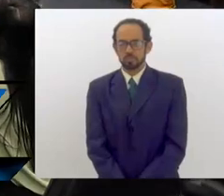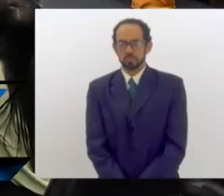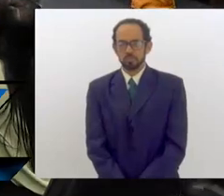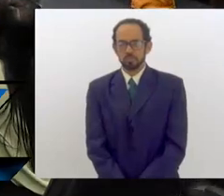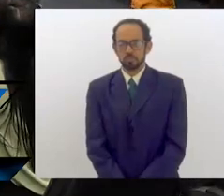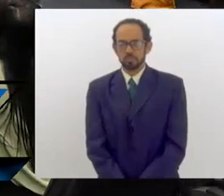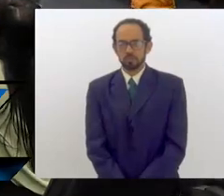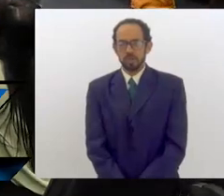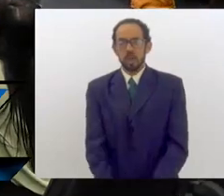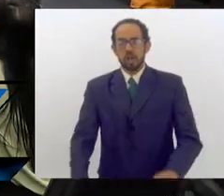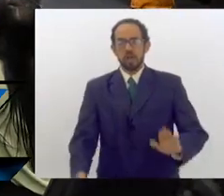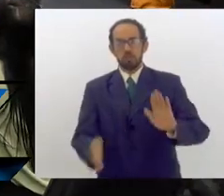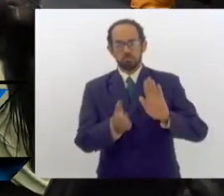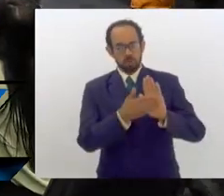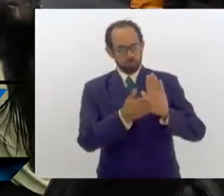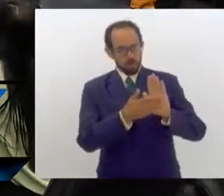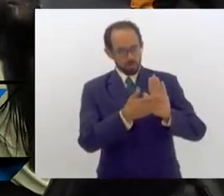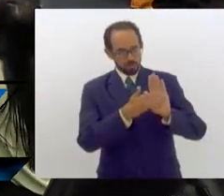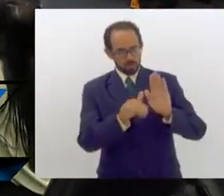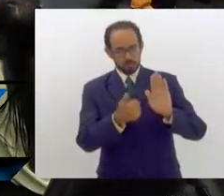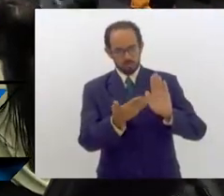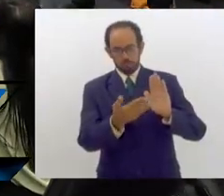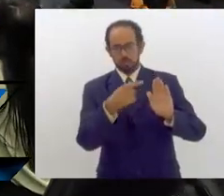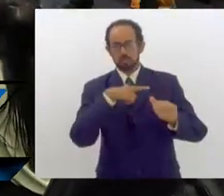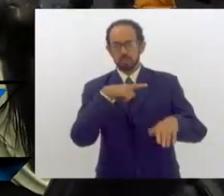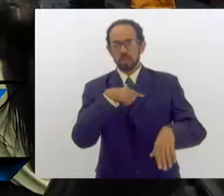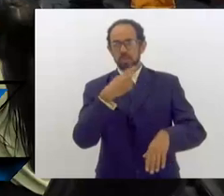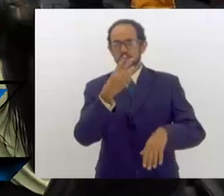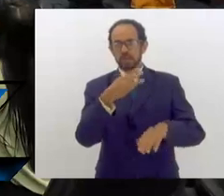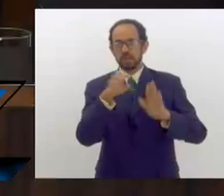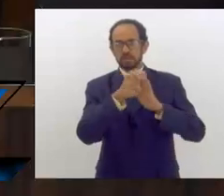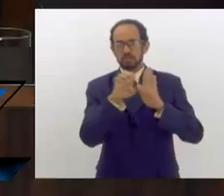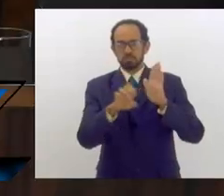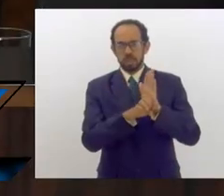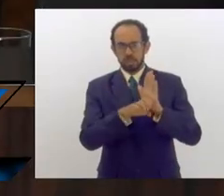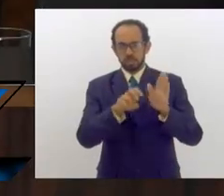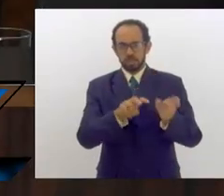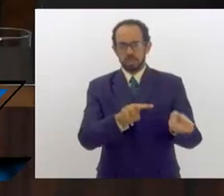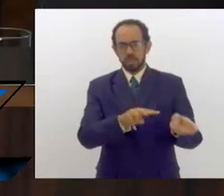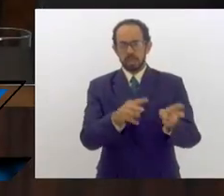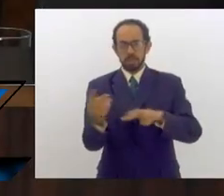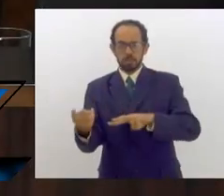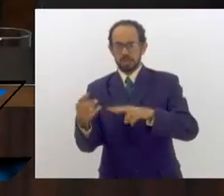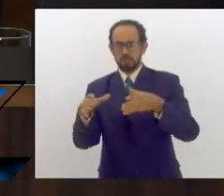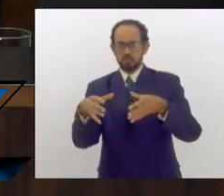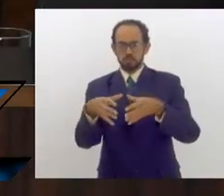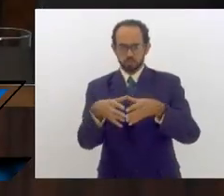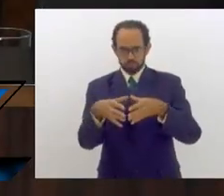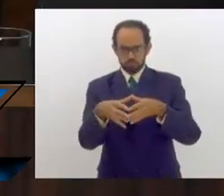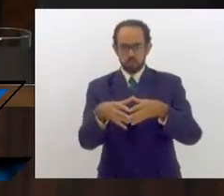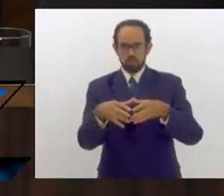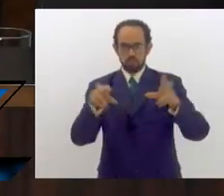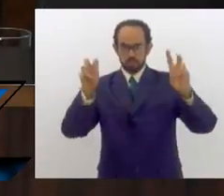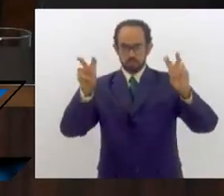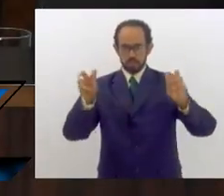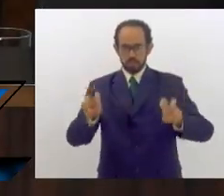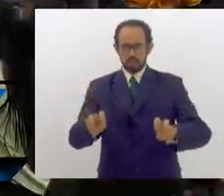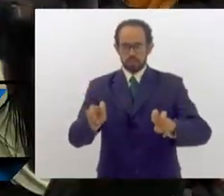apresente proposta então Deputado Luiz Paulo recebeu 3 emendas será encaminhados as comissões temáticas